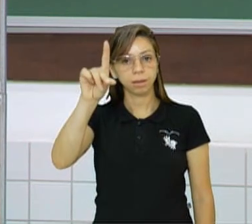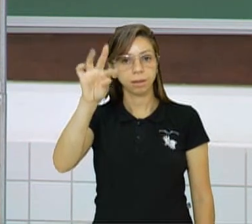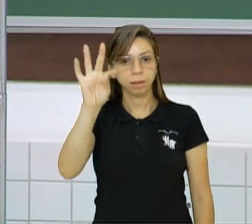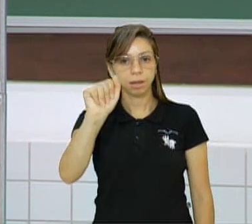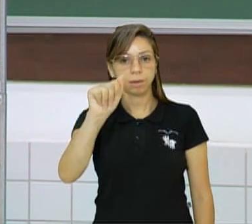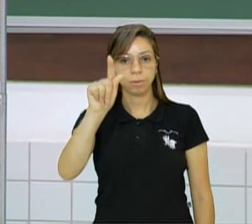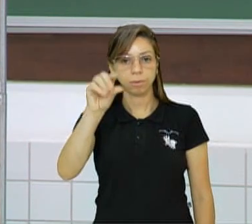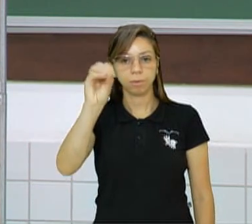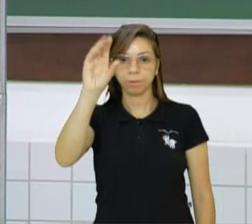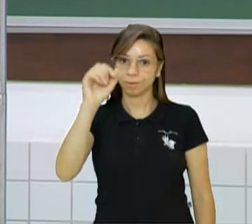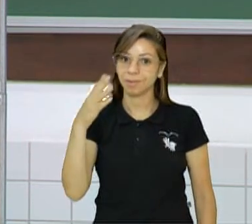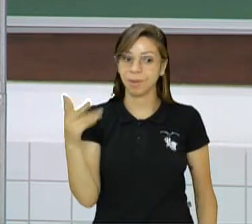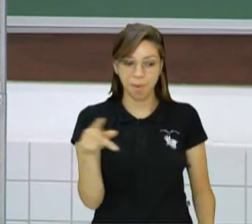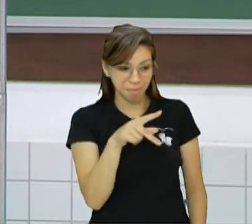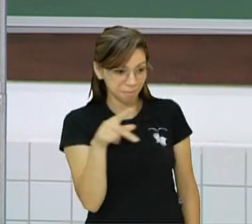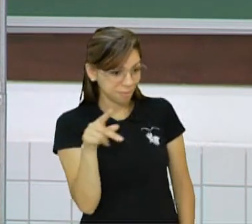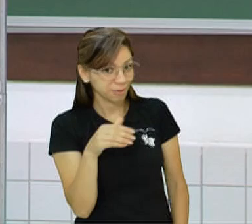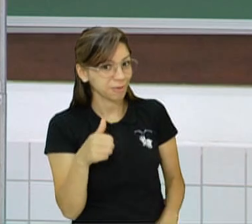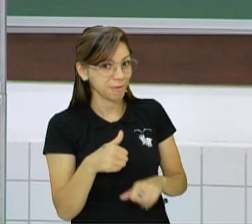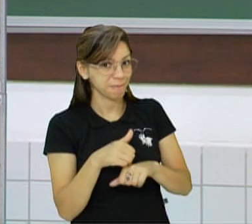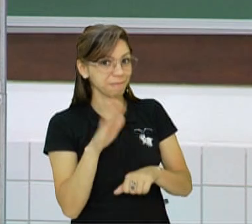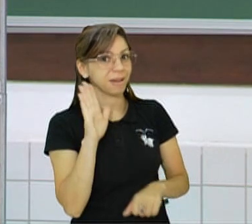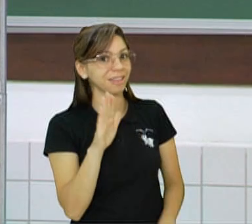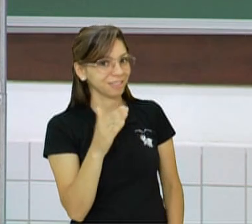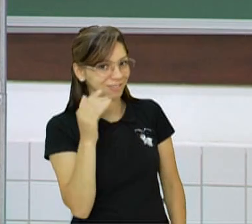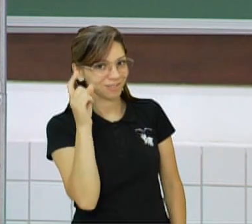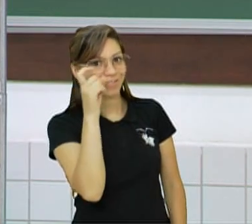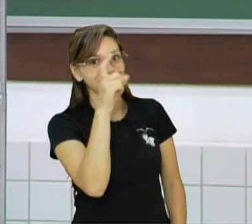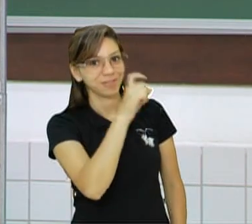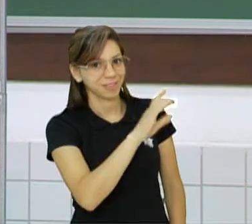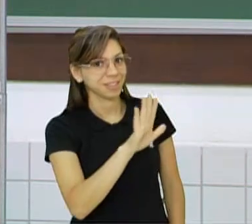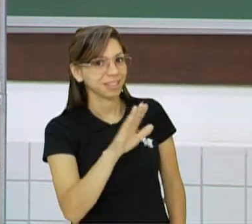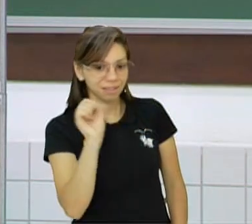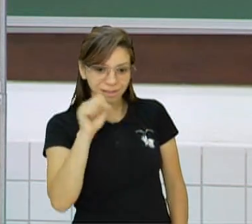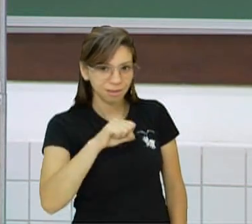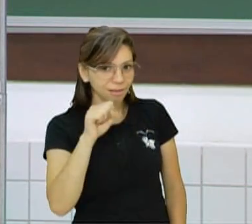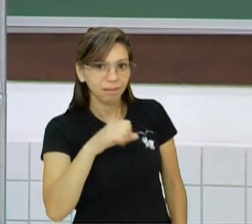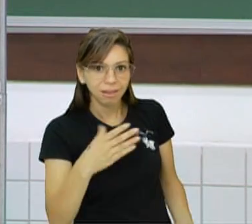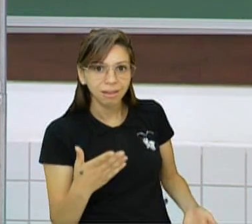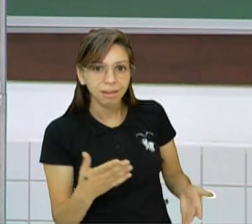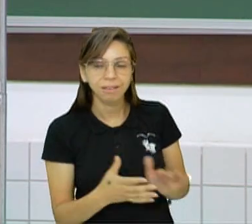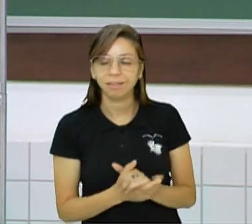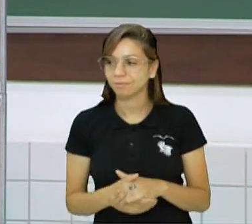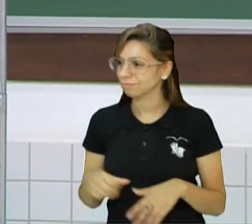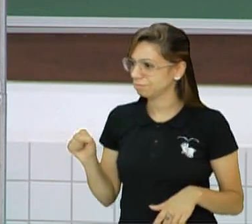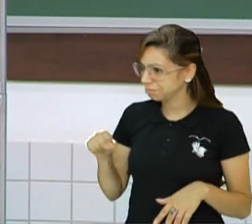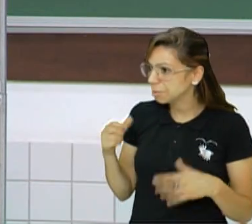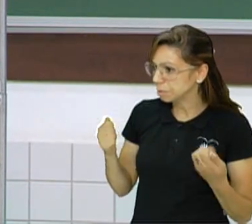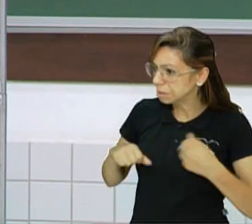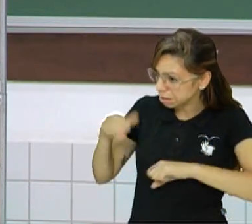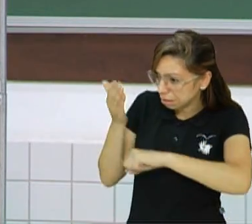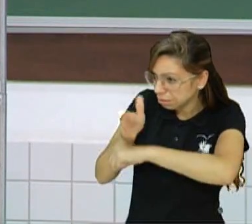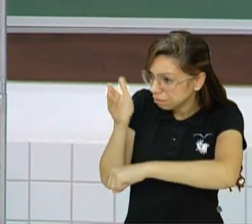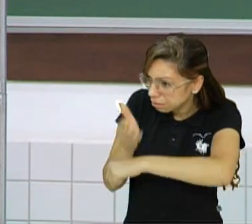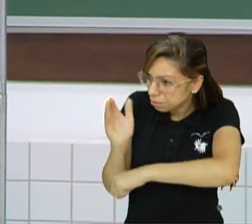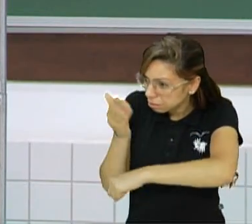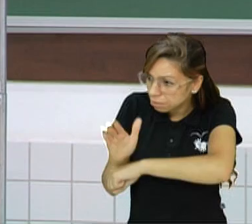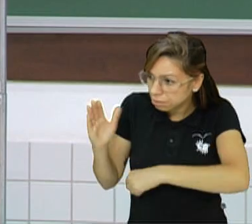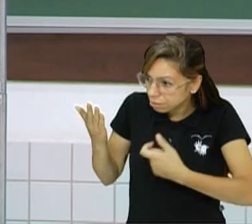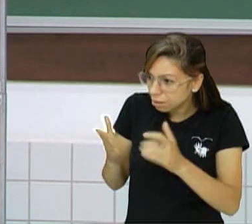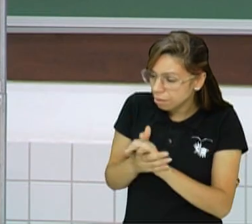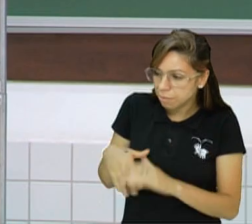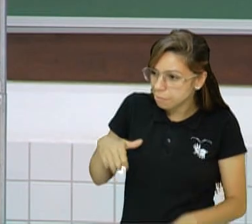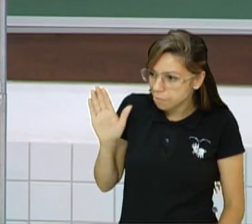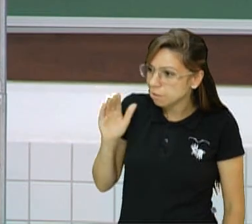Prof, esse foi um pouco mais difícil, né? Sim, mas a gente não pode ficar só na moleza. A gente tem que treinar, fazer um pouquinho mais